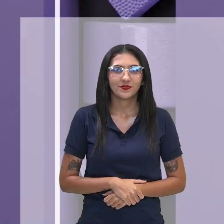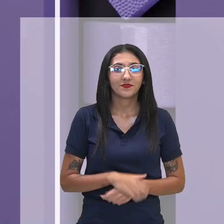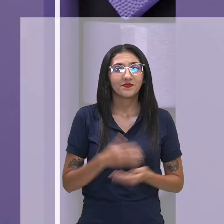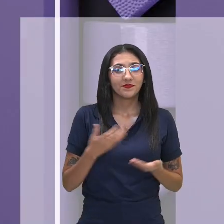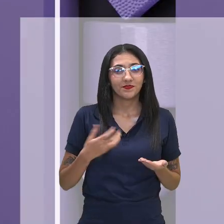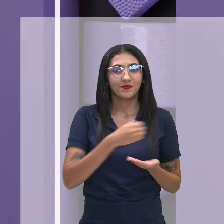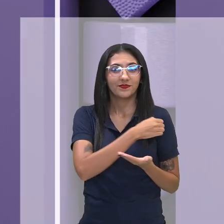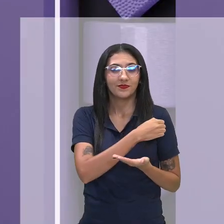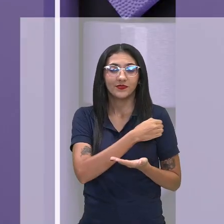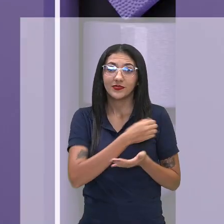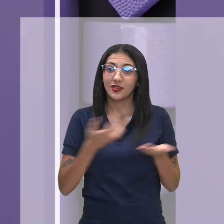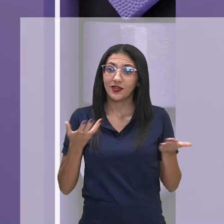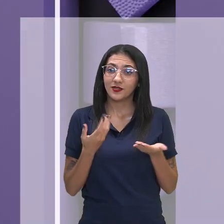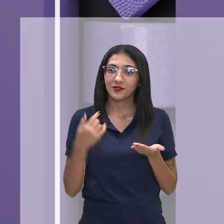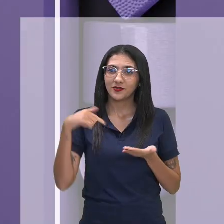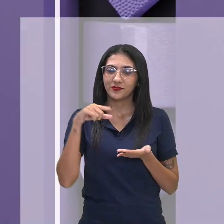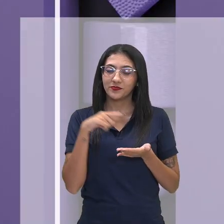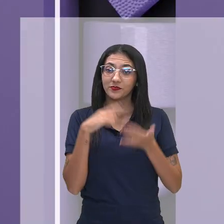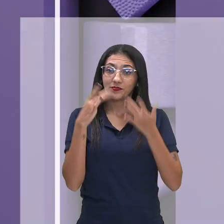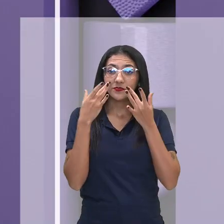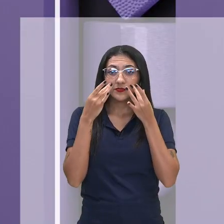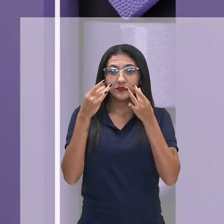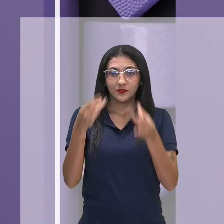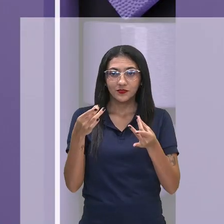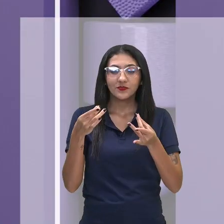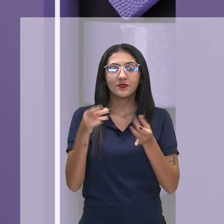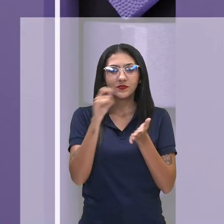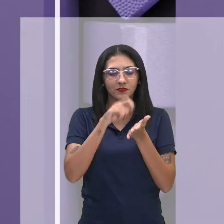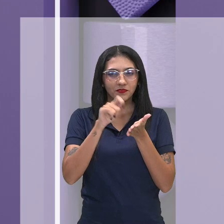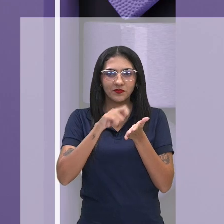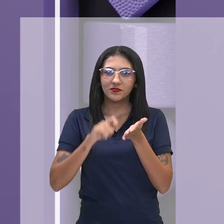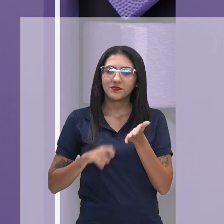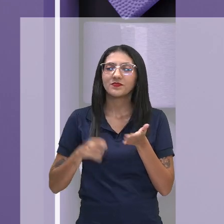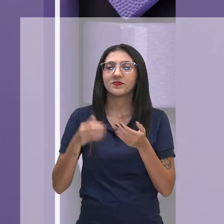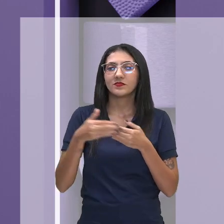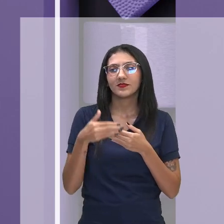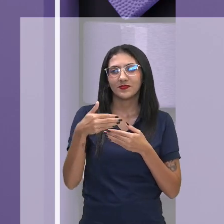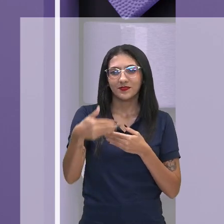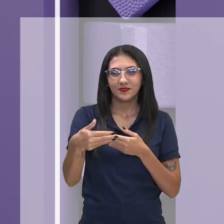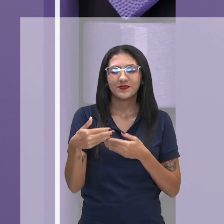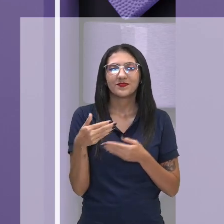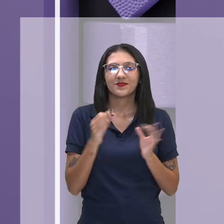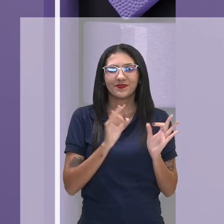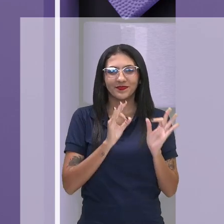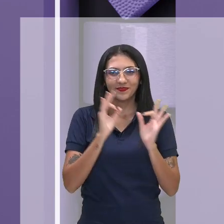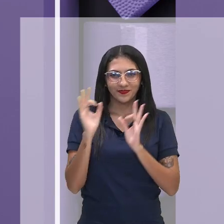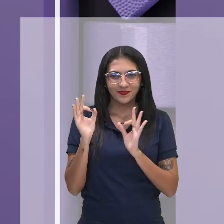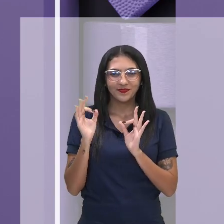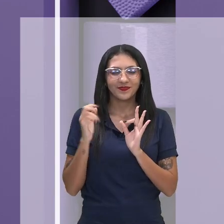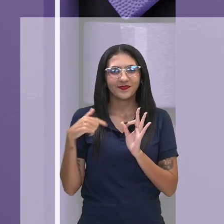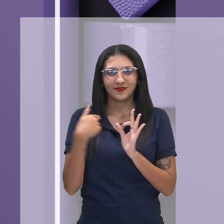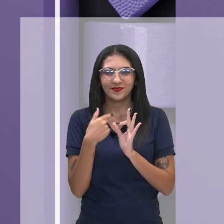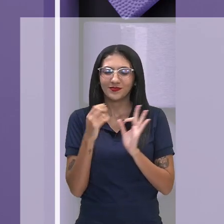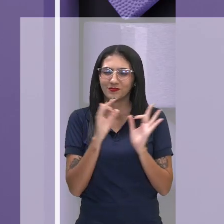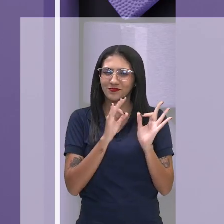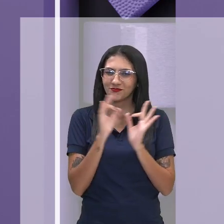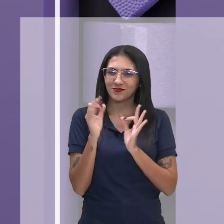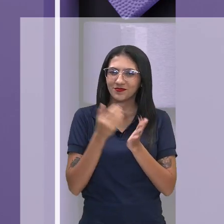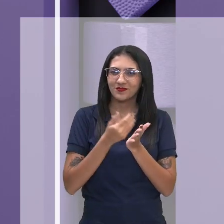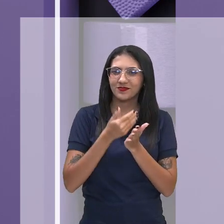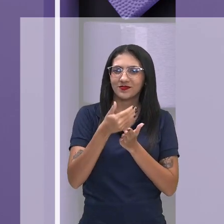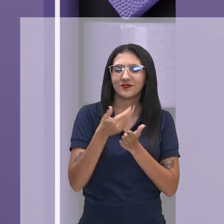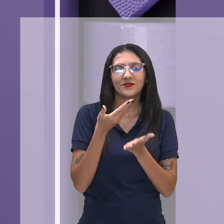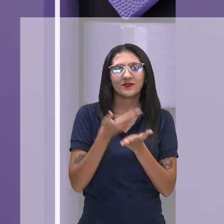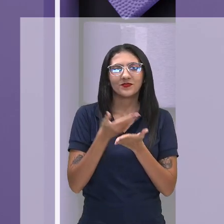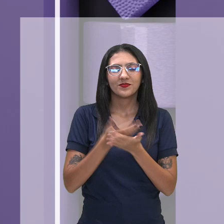Então agora você prepara o seu material para fazer as anotações necessárias e vamos juntos iniciar a nossa